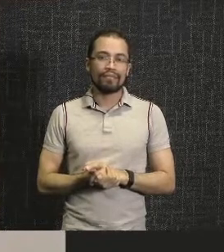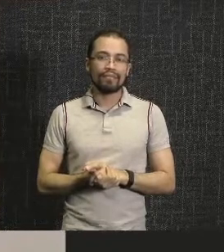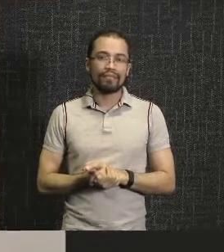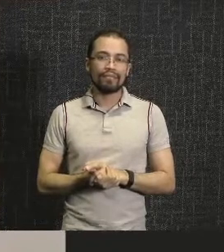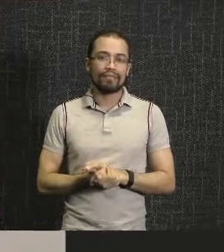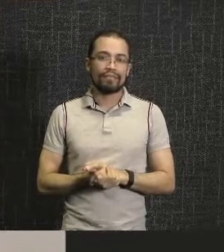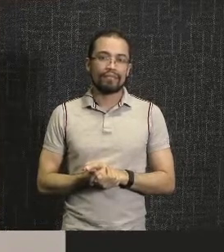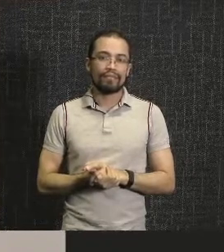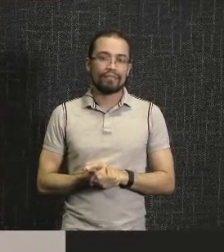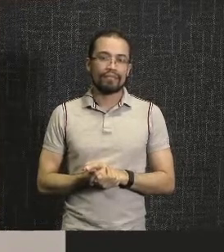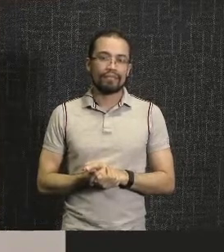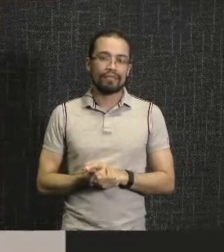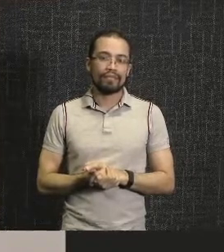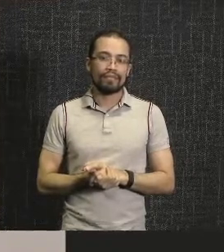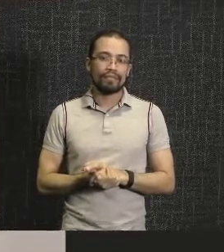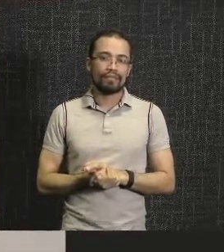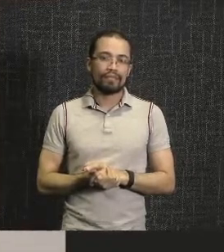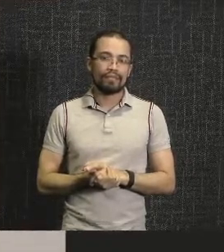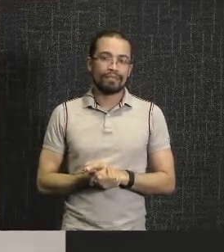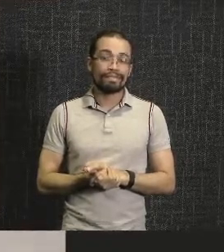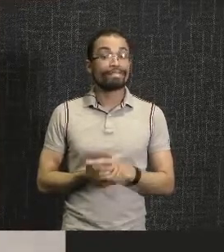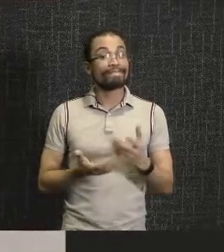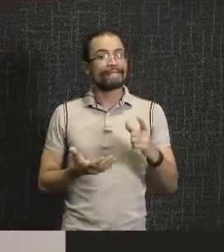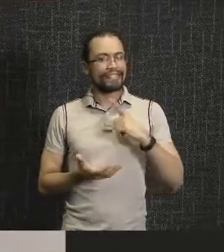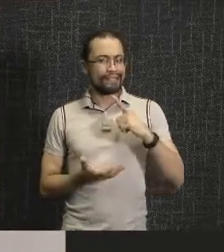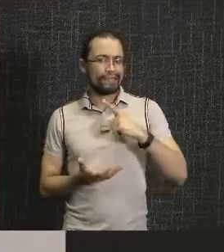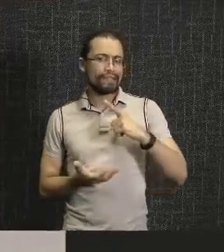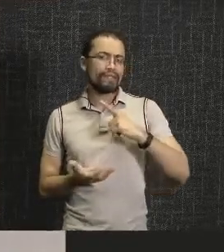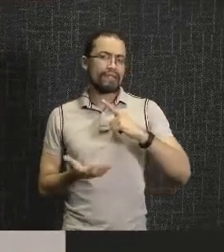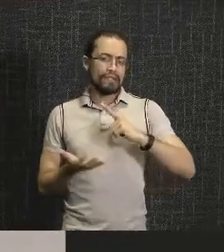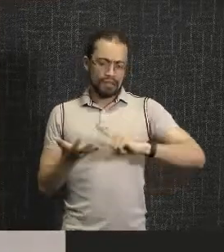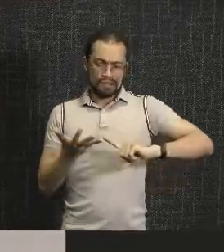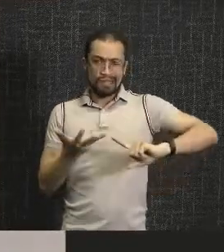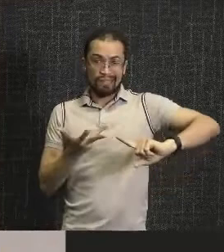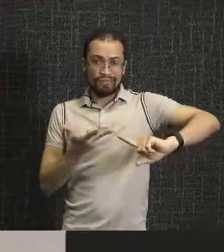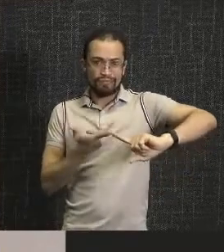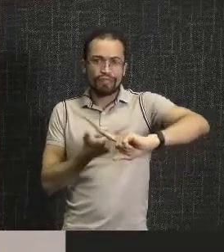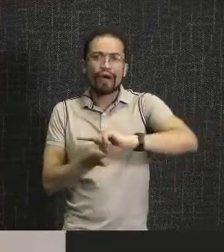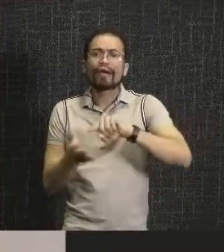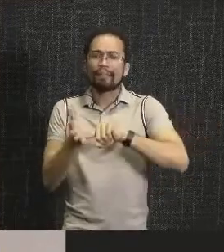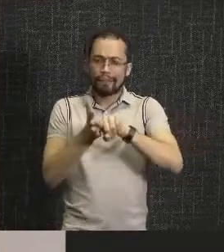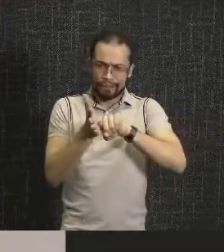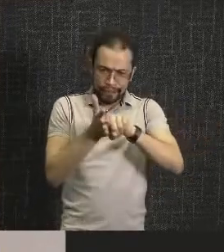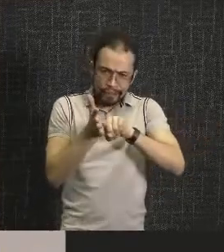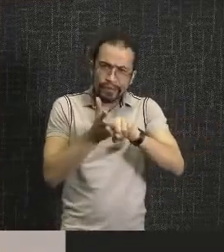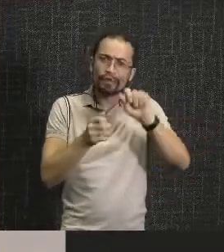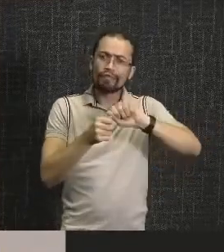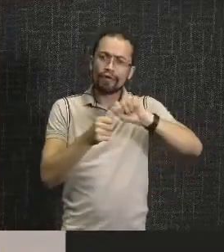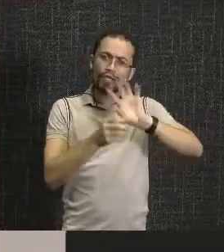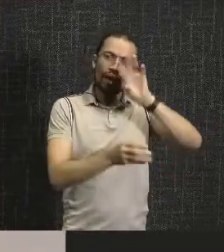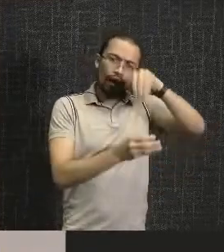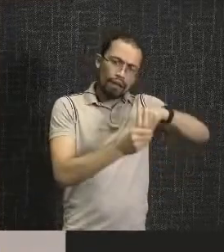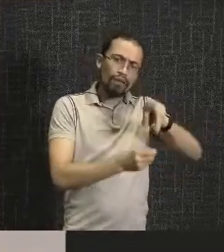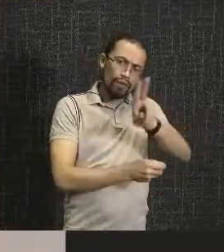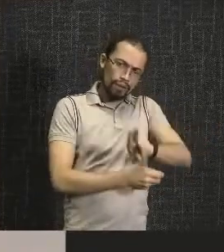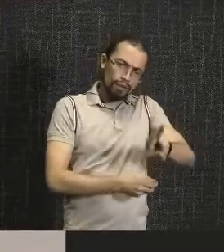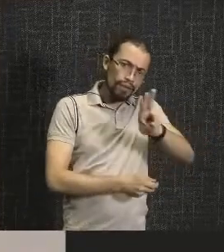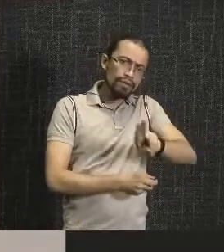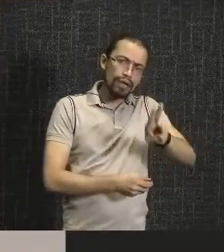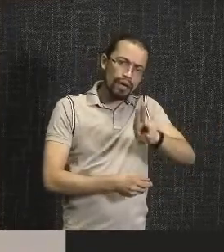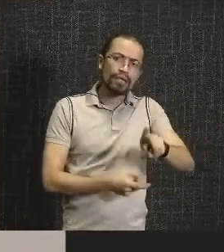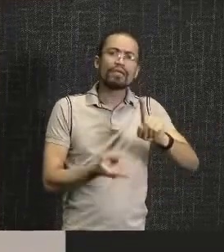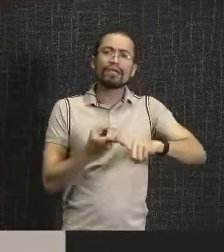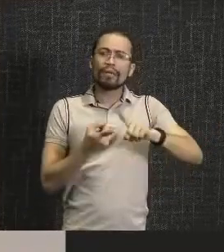a gente tem várias situações, vários estudos empíricos. Isso é feito na academia, o SEBRAE também tem muito trabalho disso,